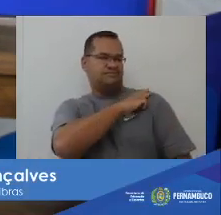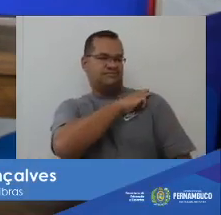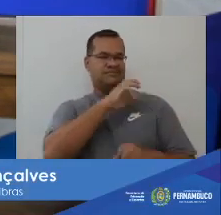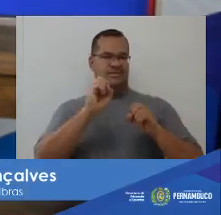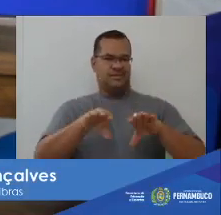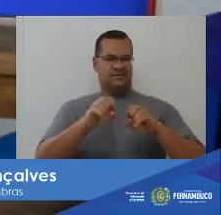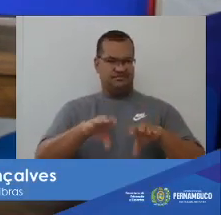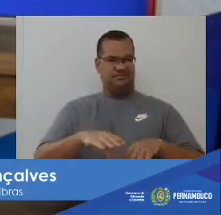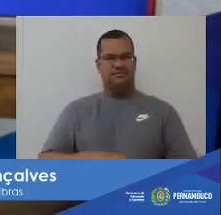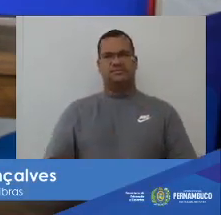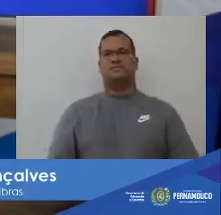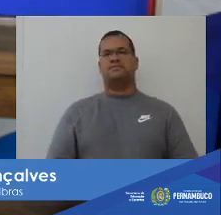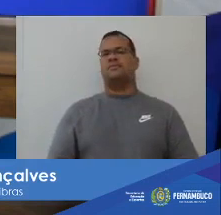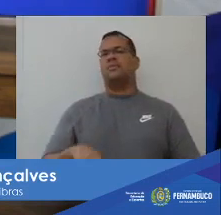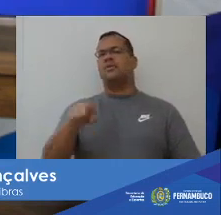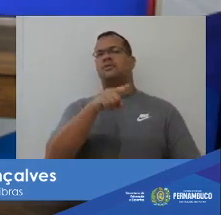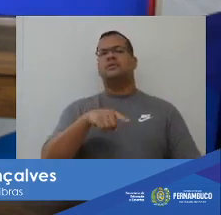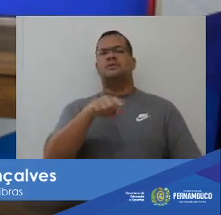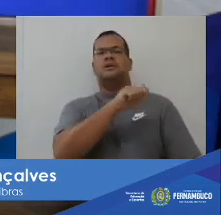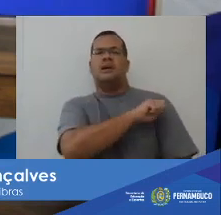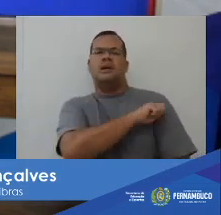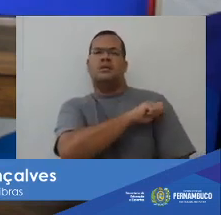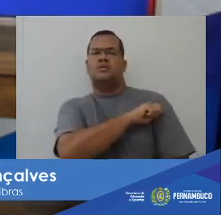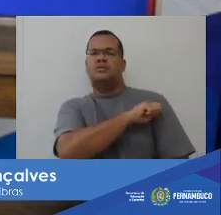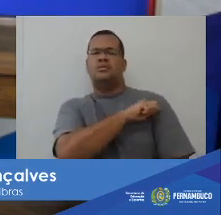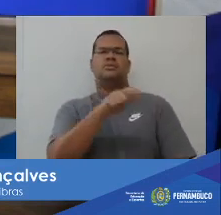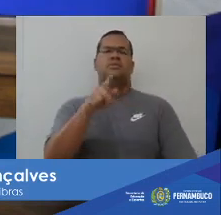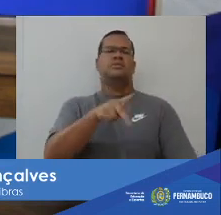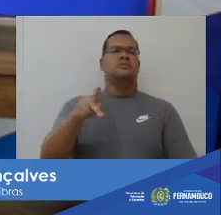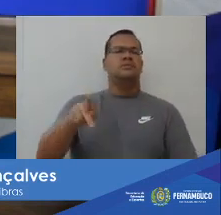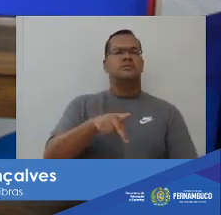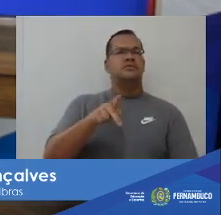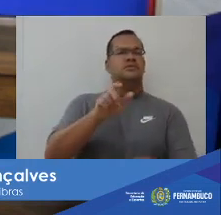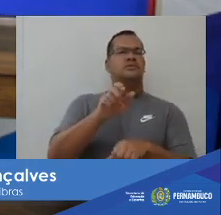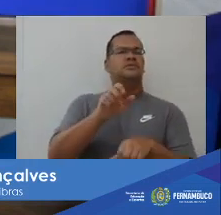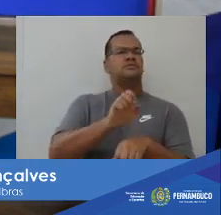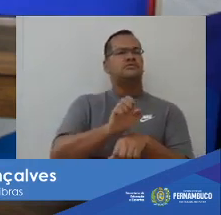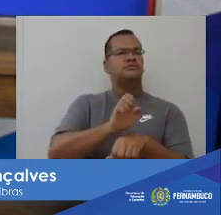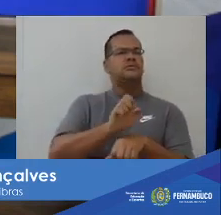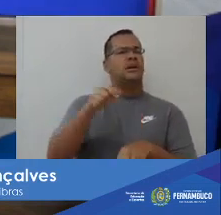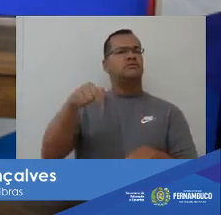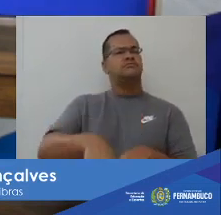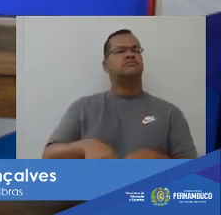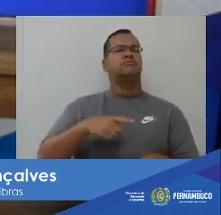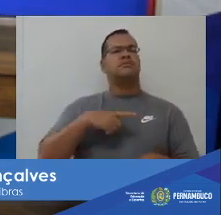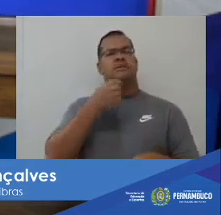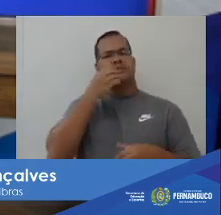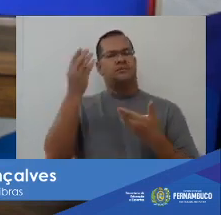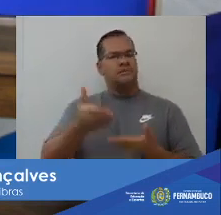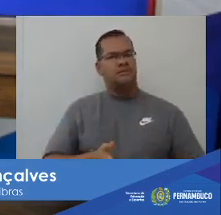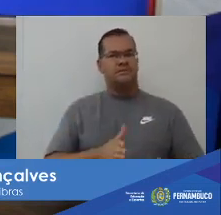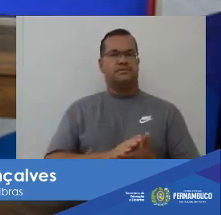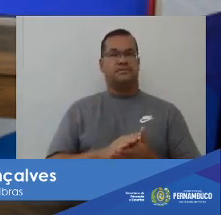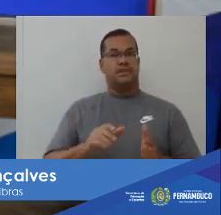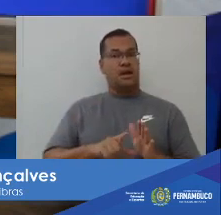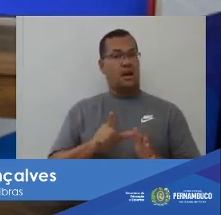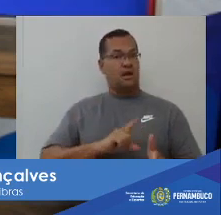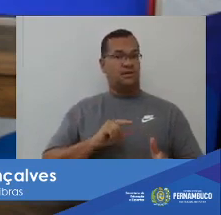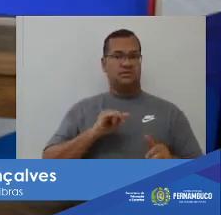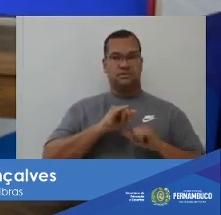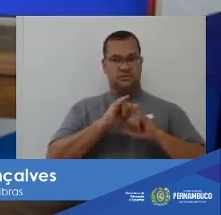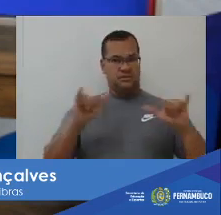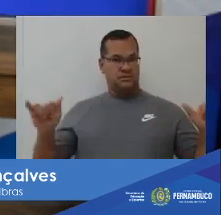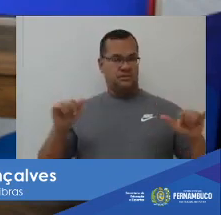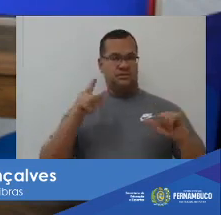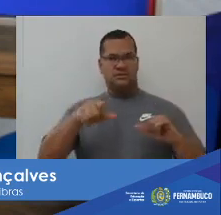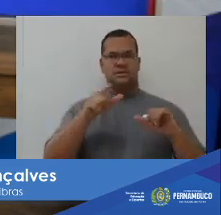médio. Você, aluno, professores de todo o estado, sejam muito bem-vindos. Antes de iniciarmos, eu tenho um recado para você. Você que está assistindo a aula